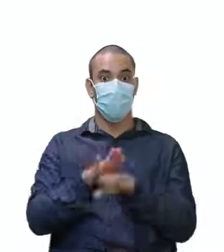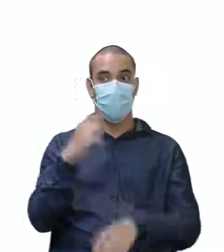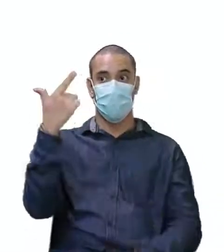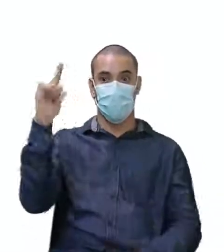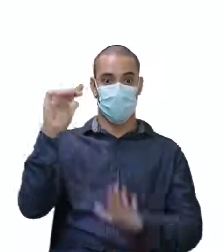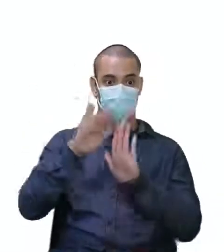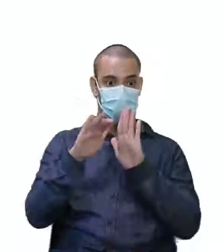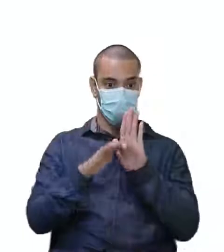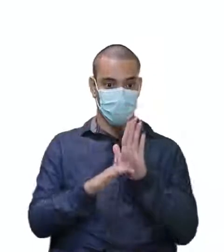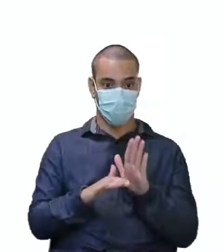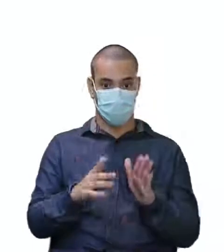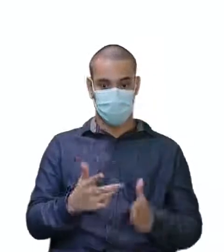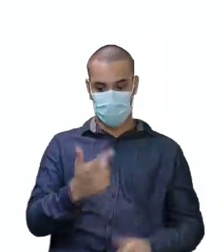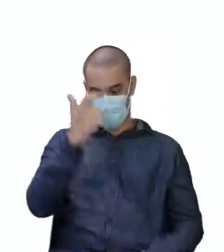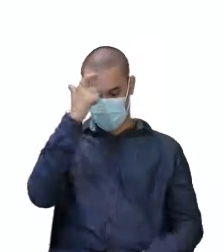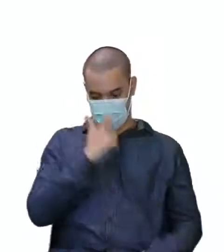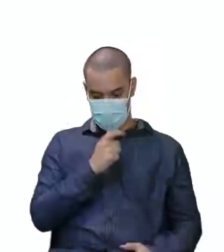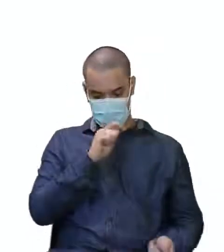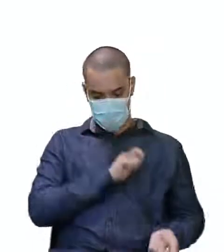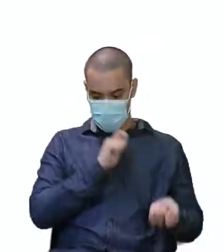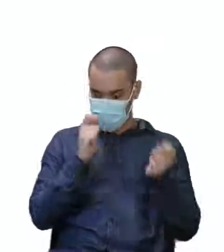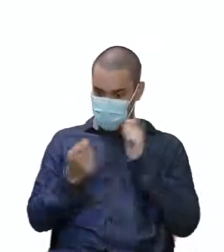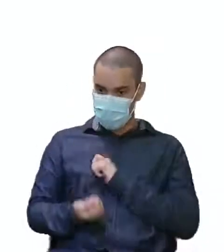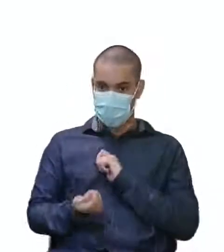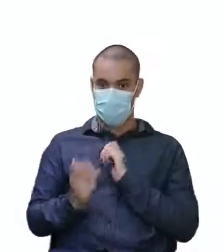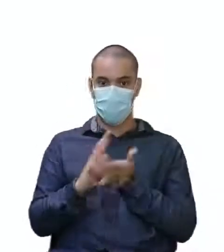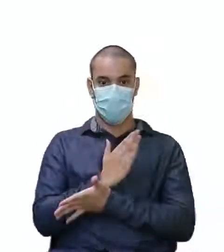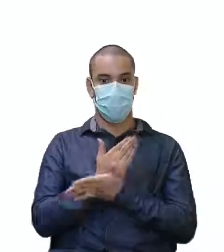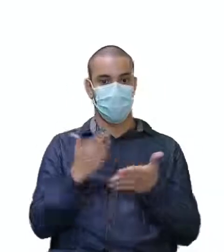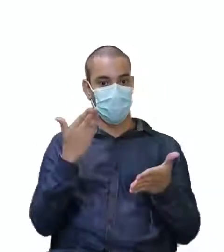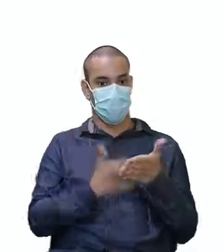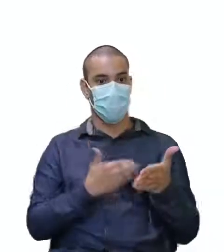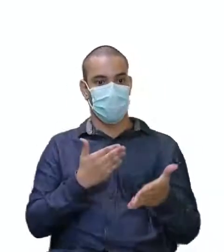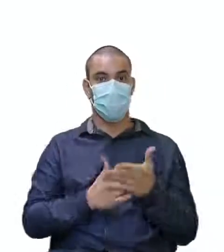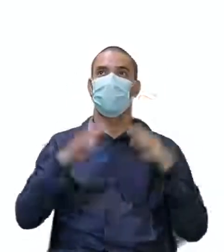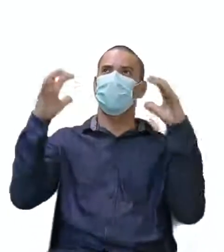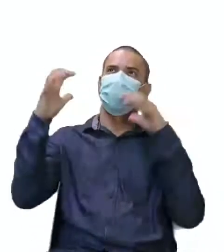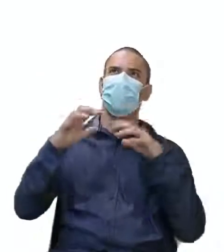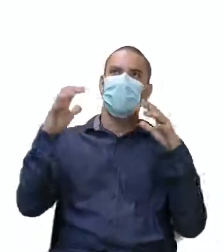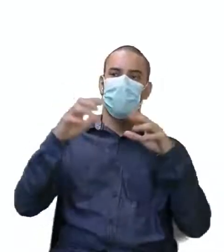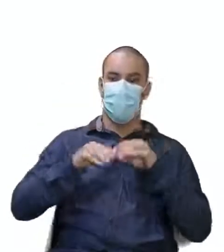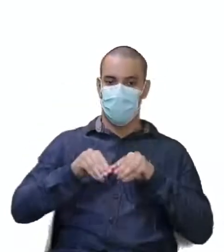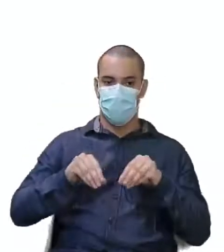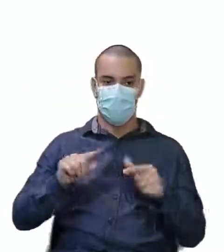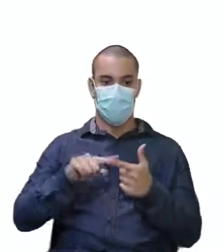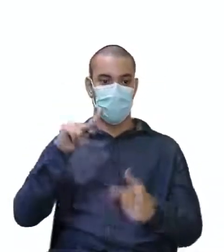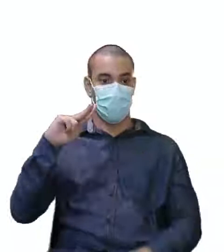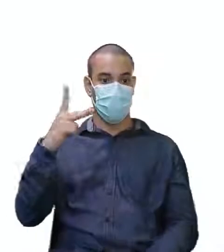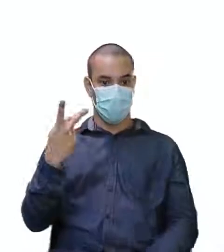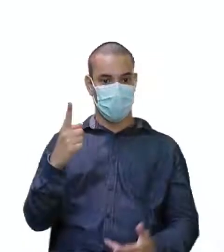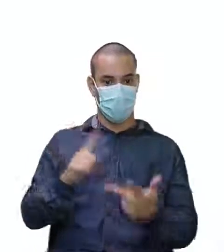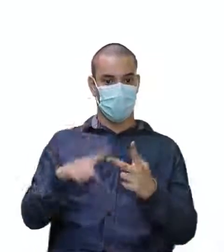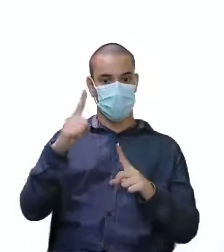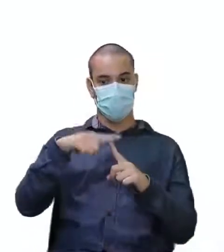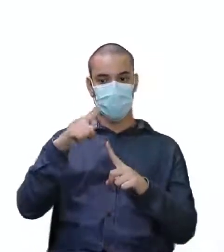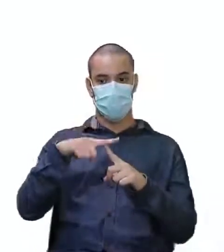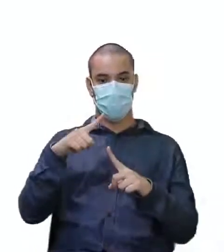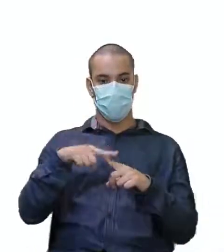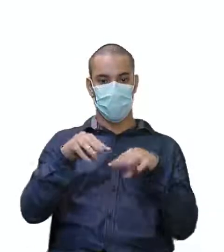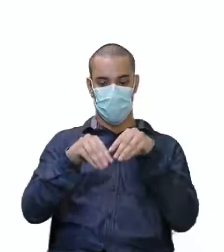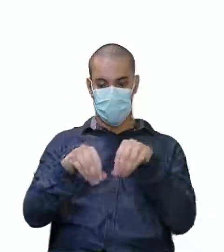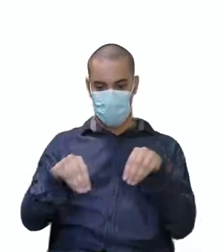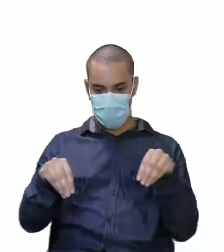fator, adaptação a fatores limitantes, como umidade, pH, tipo de